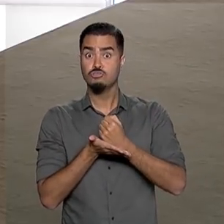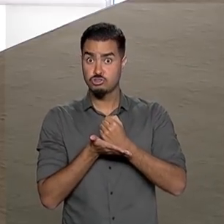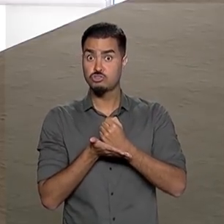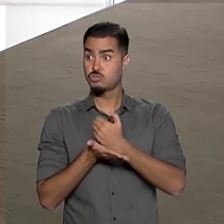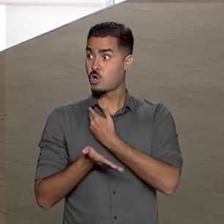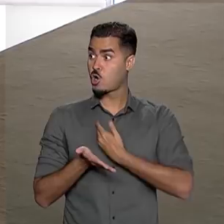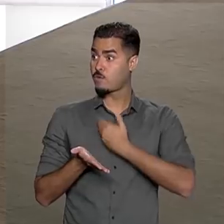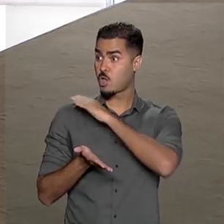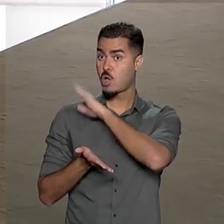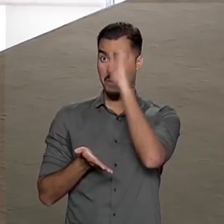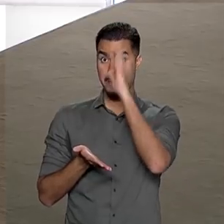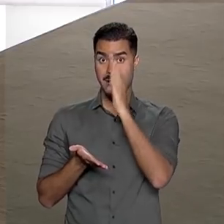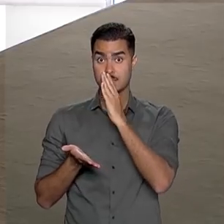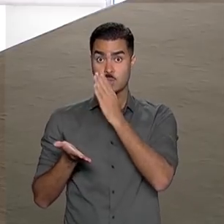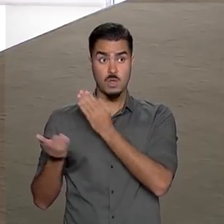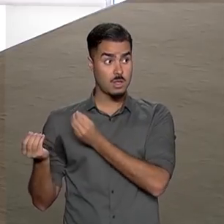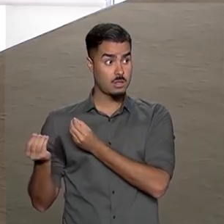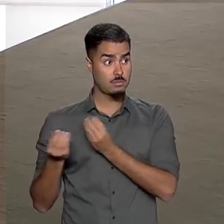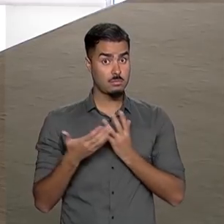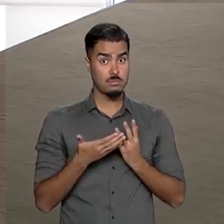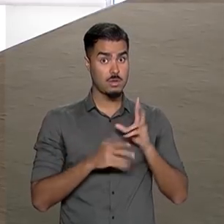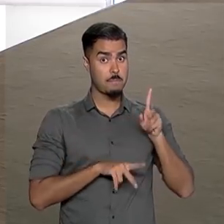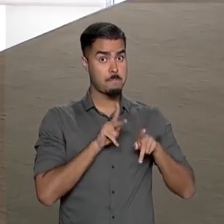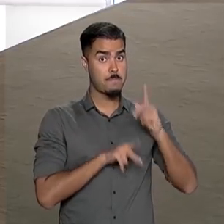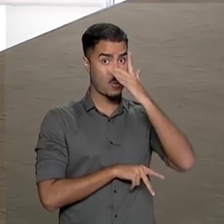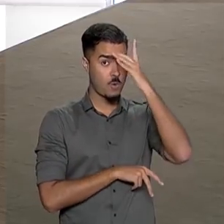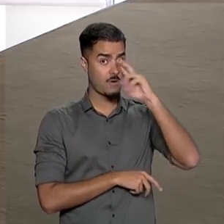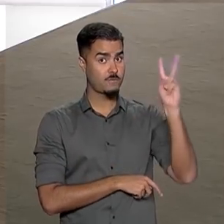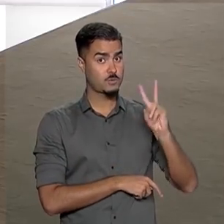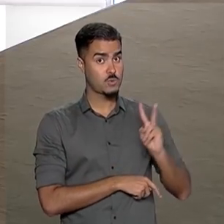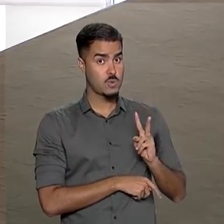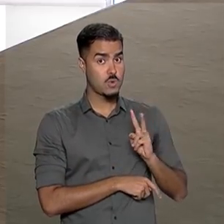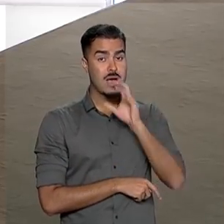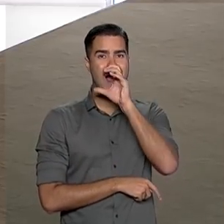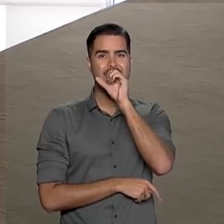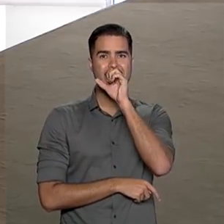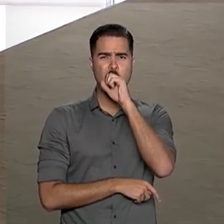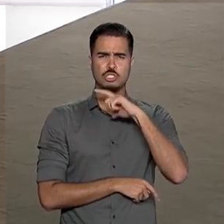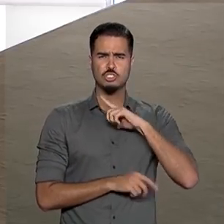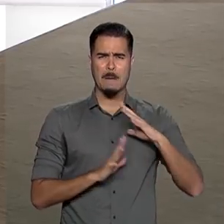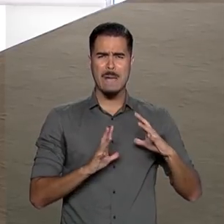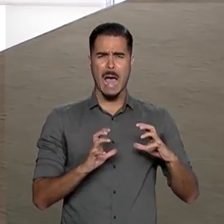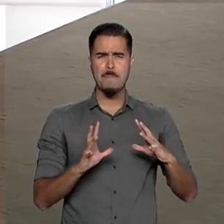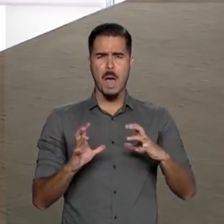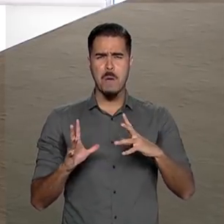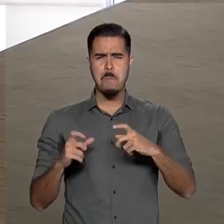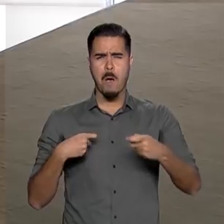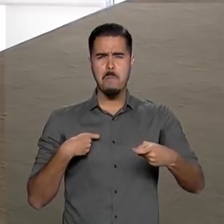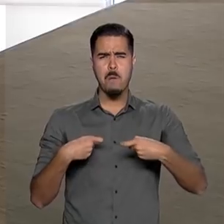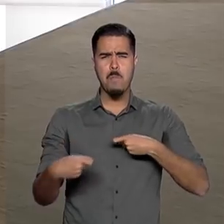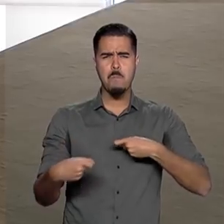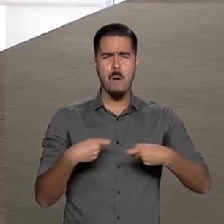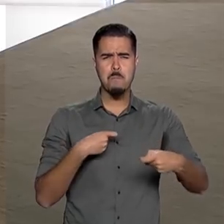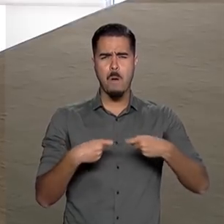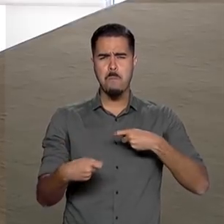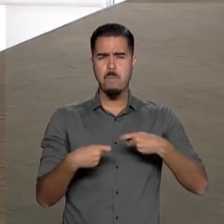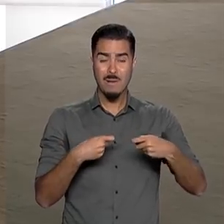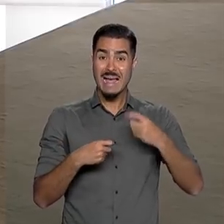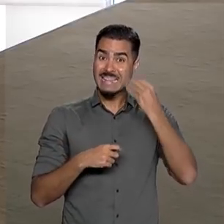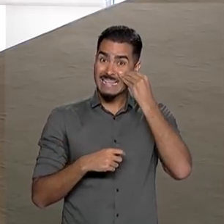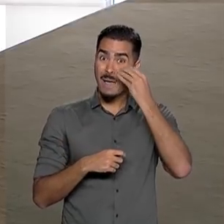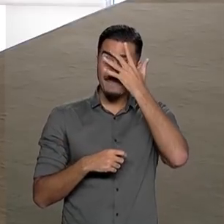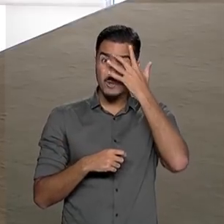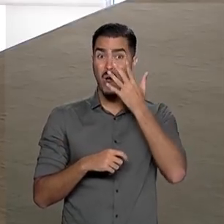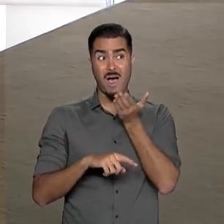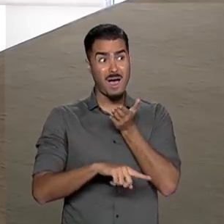pelo governo do Brasil ao povo da Venezuela no sábado ondas de violência atos de violência marcaram a tentativa de